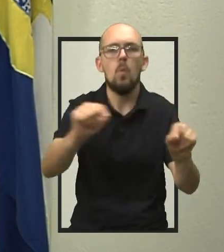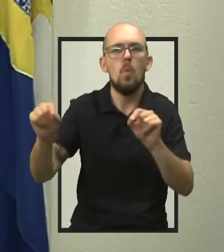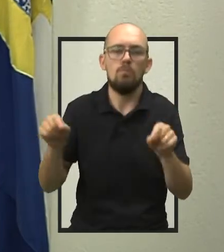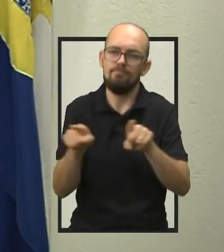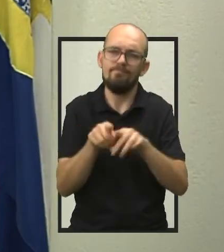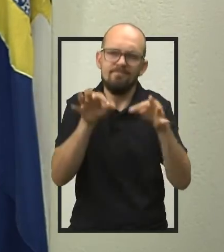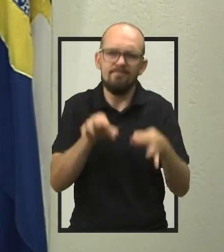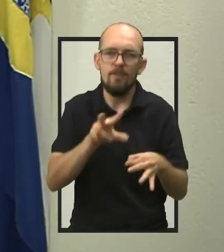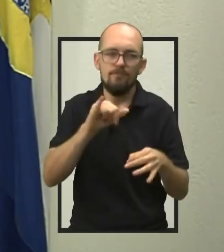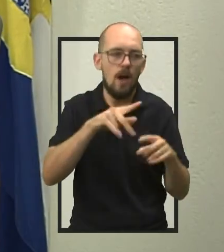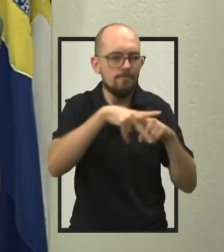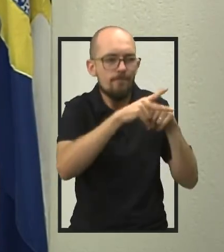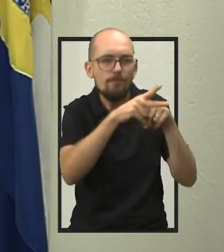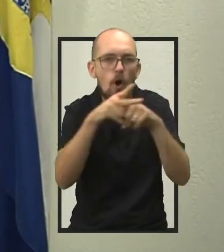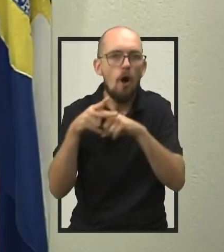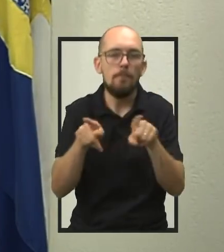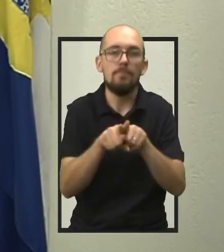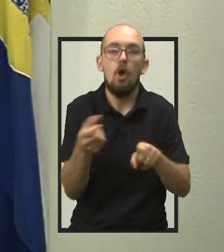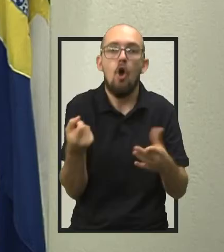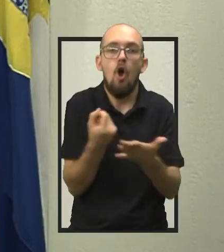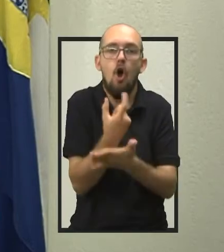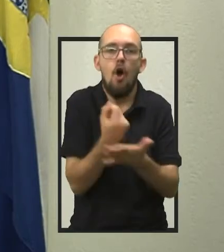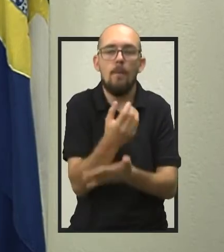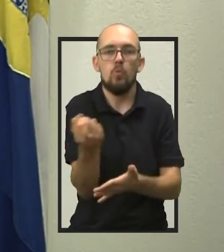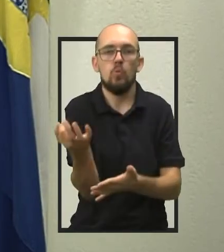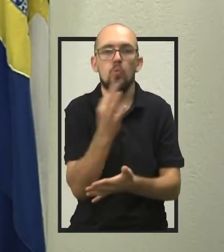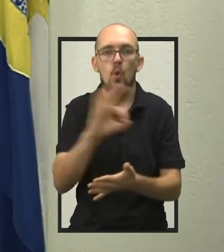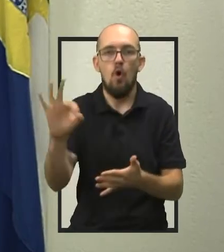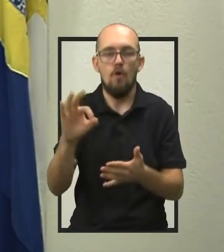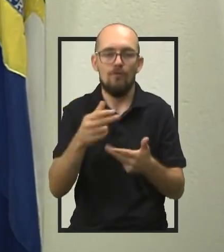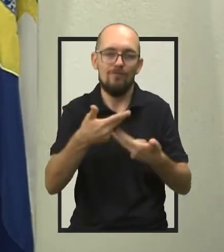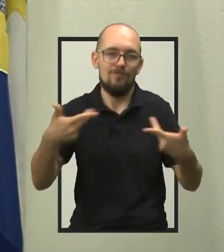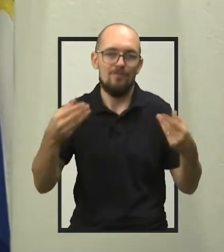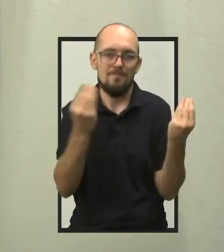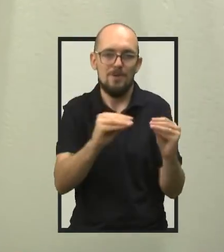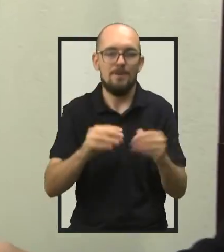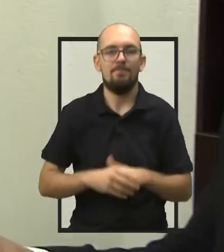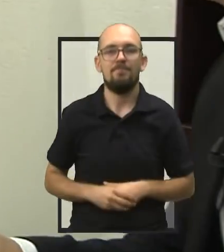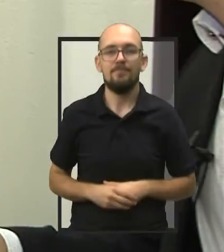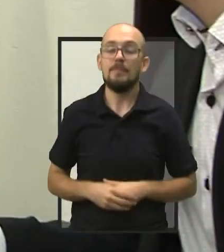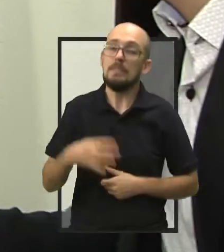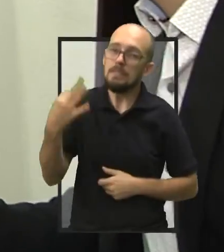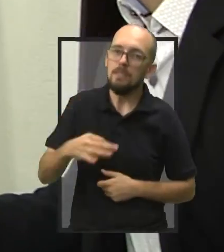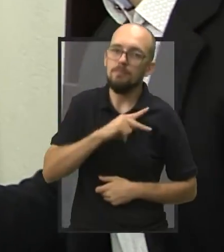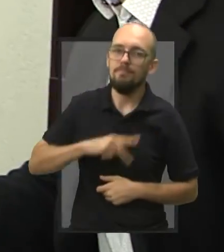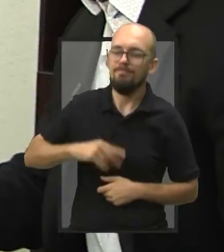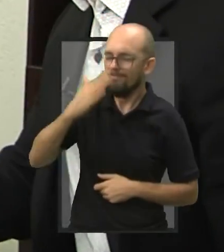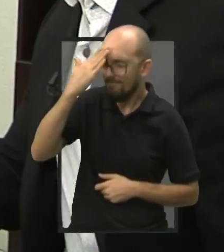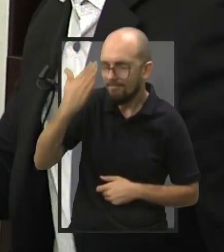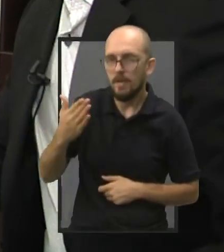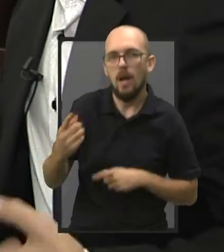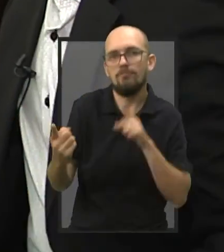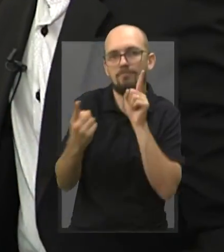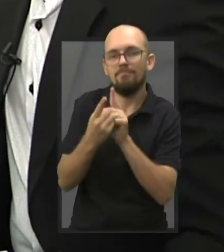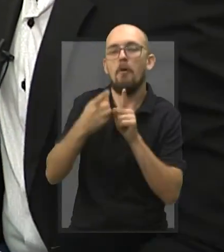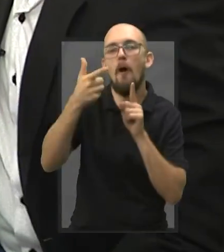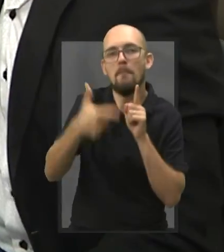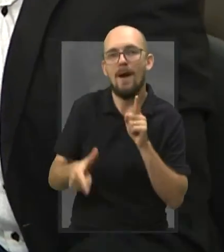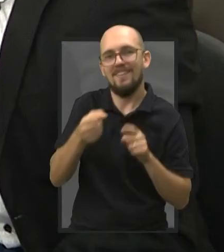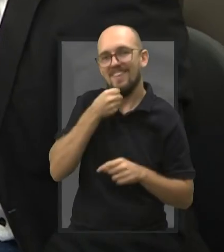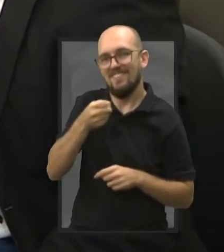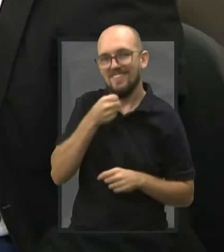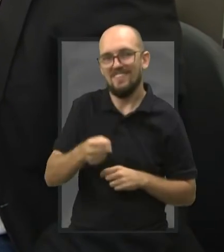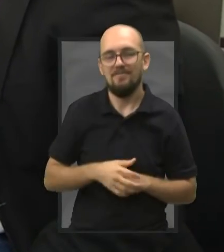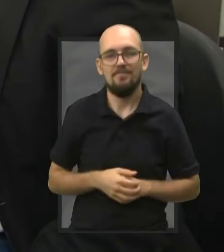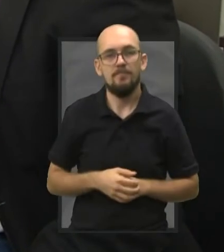ser remodelada, e a compra de novos equipamentos para essas praças. Tá certo. Presidente, muito obrigado por nos receber, por mais uma entrevista,